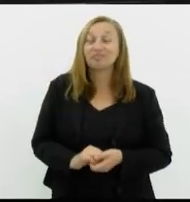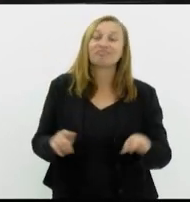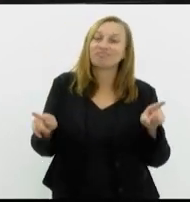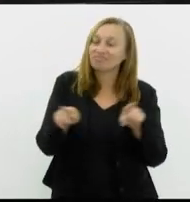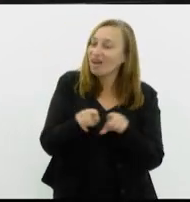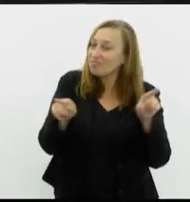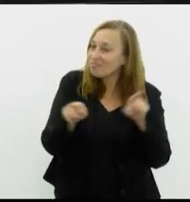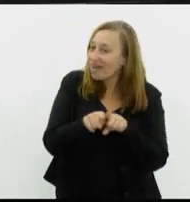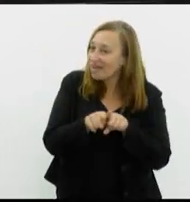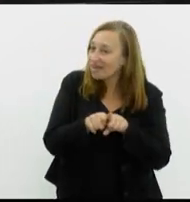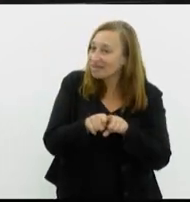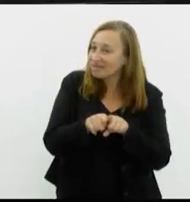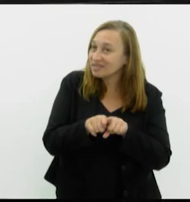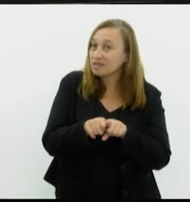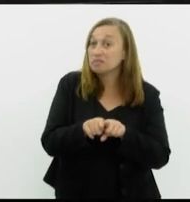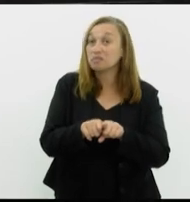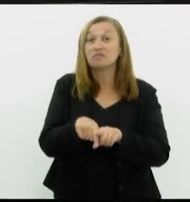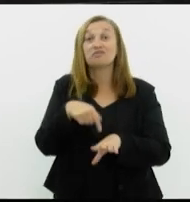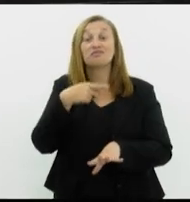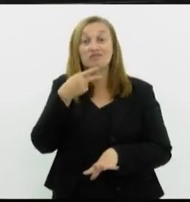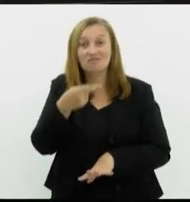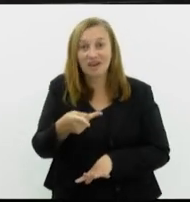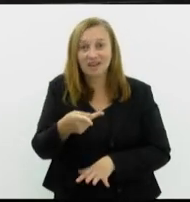também afirma